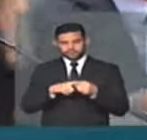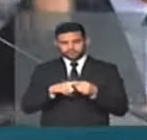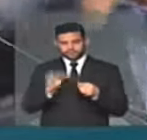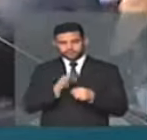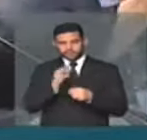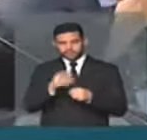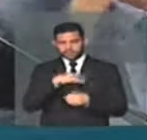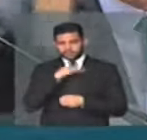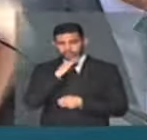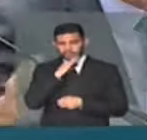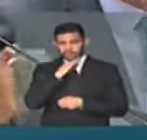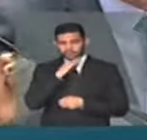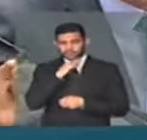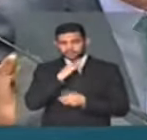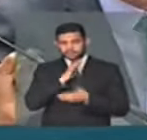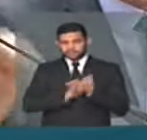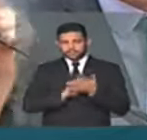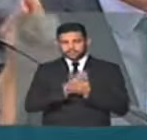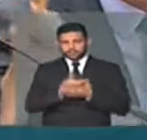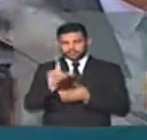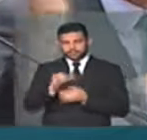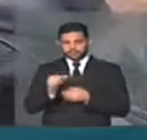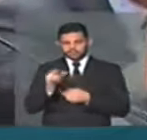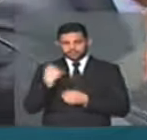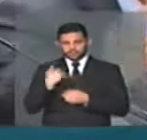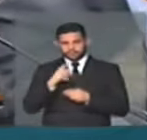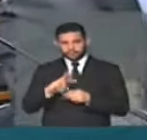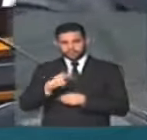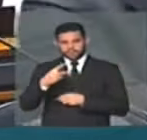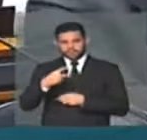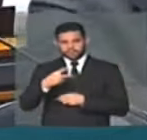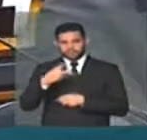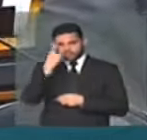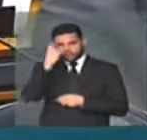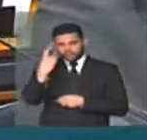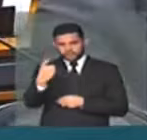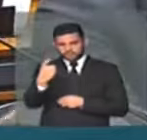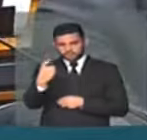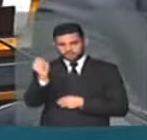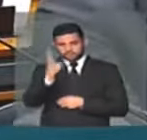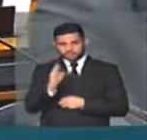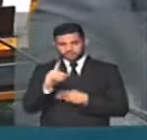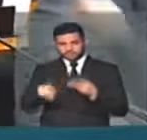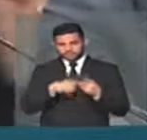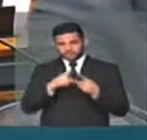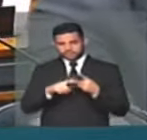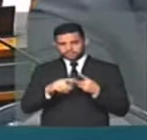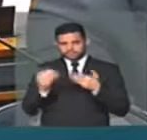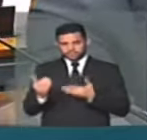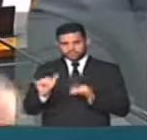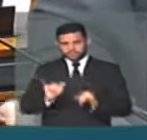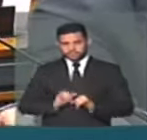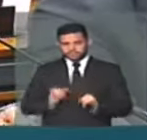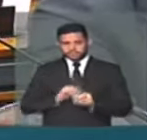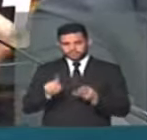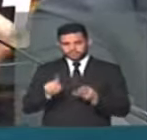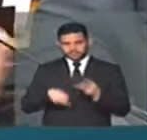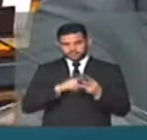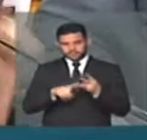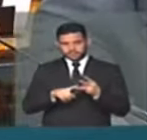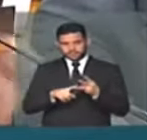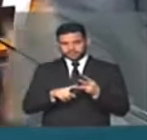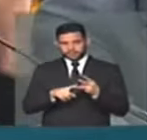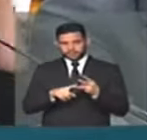ressocializam e serão de lá piores, sem nenhuma redução, ao contrário, com aumento do índice de violência. Segundo, jovens são vítimas.